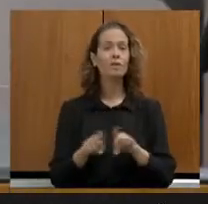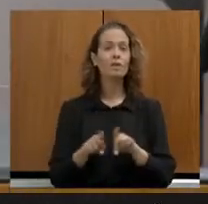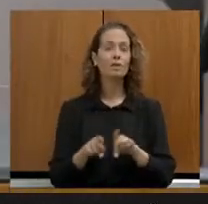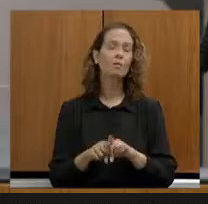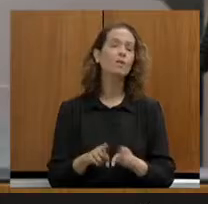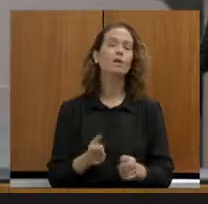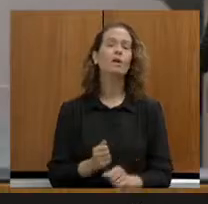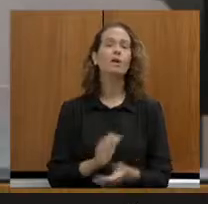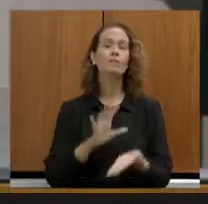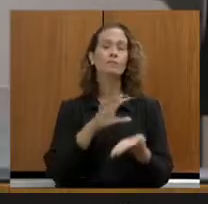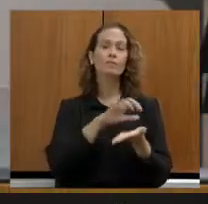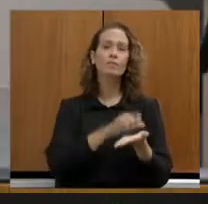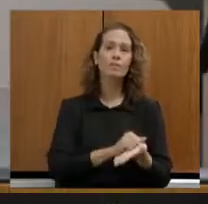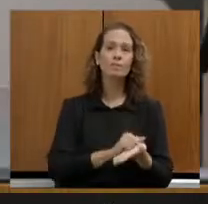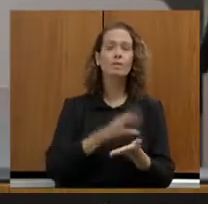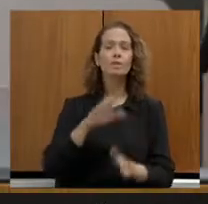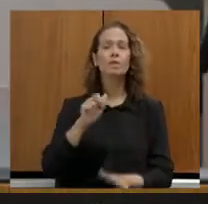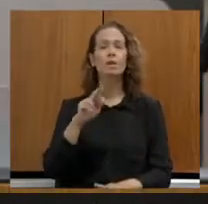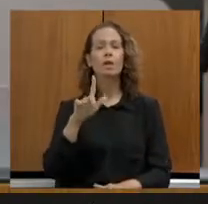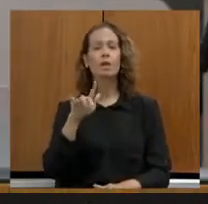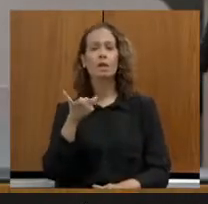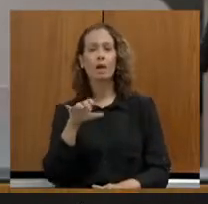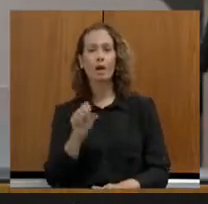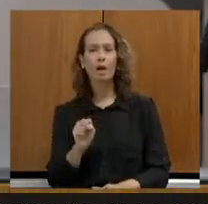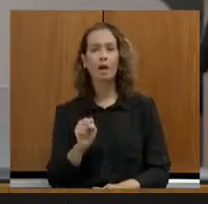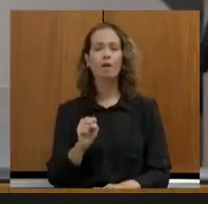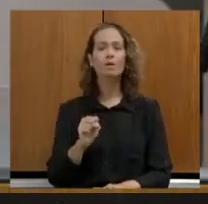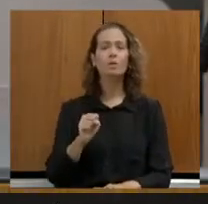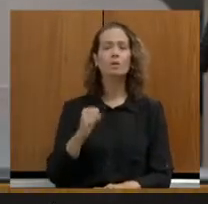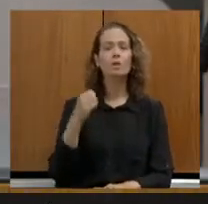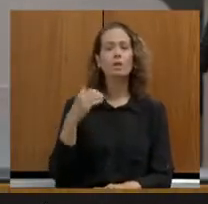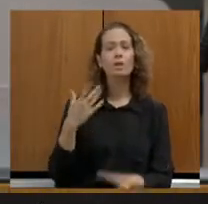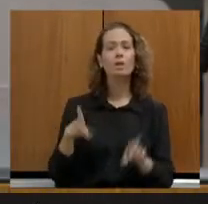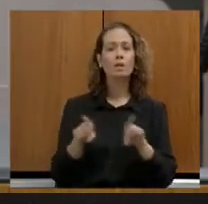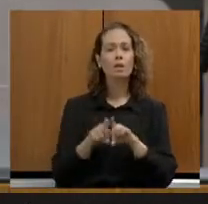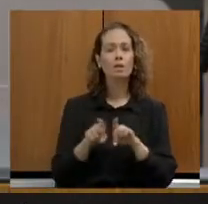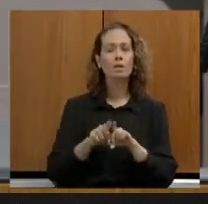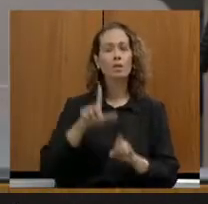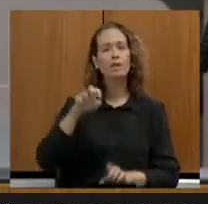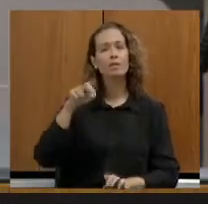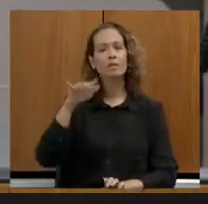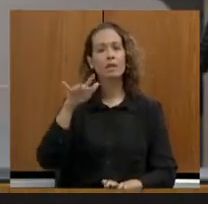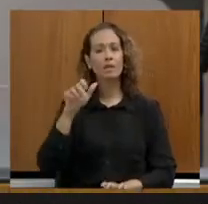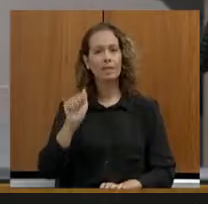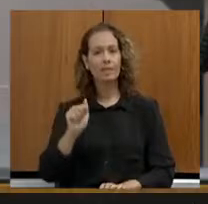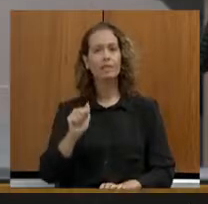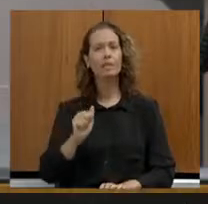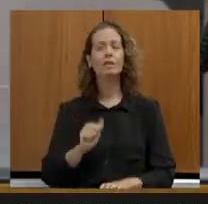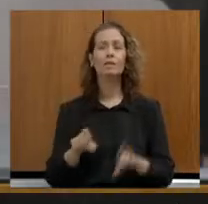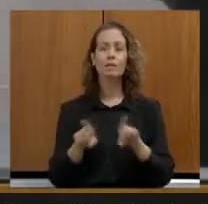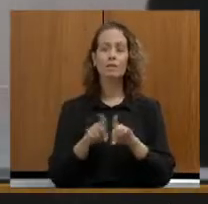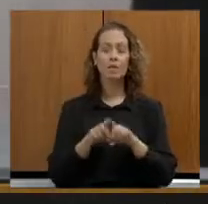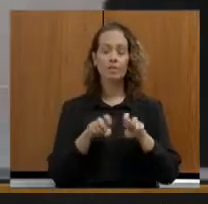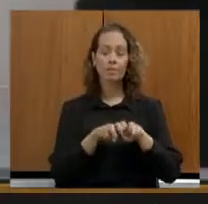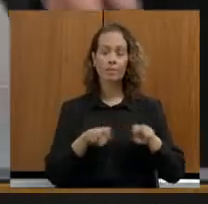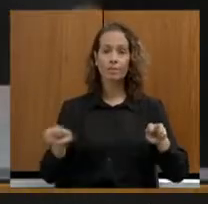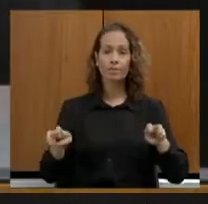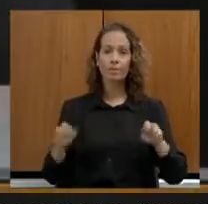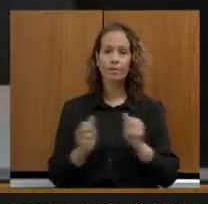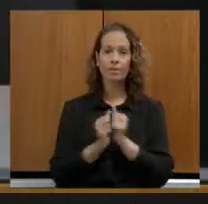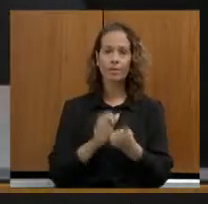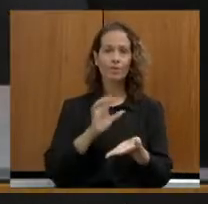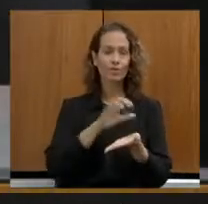deputado Gil Pereira do deputado Carlos Pimenta da deputada celise laviola que conosco também na mesa e